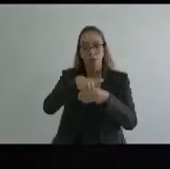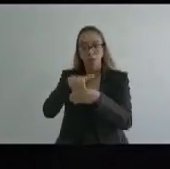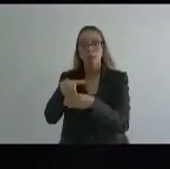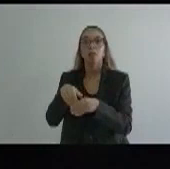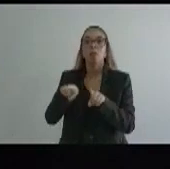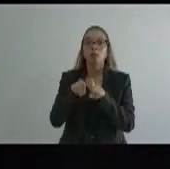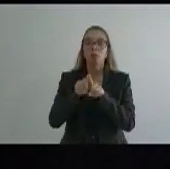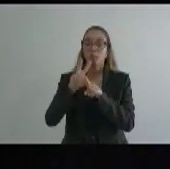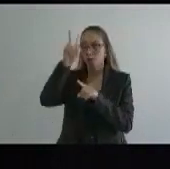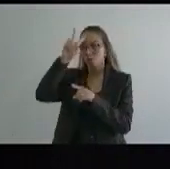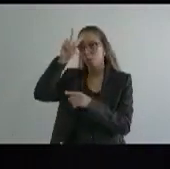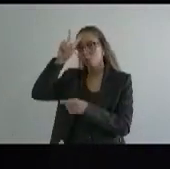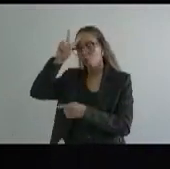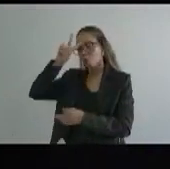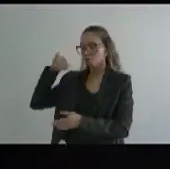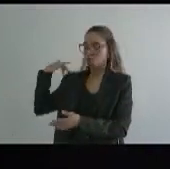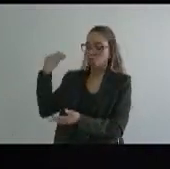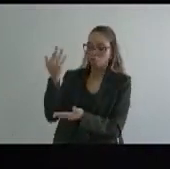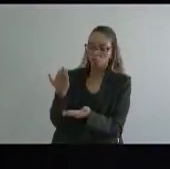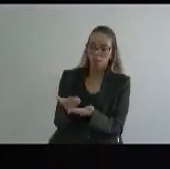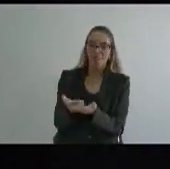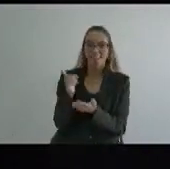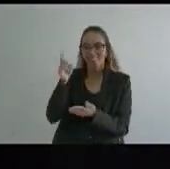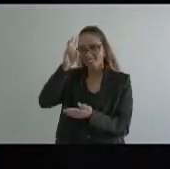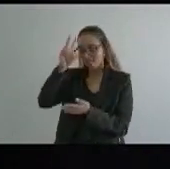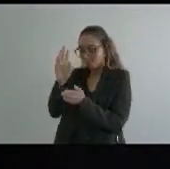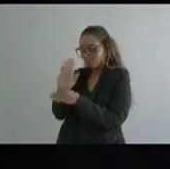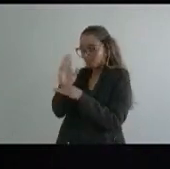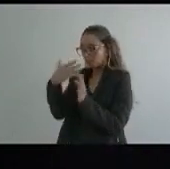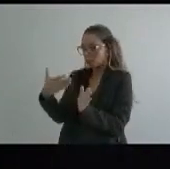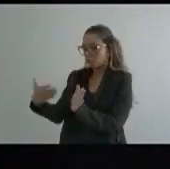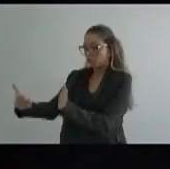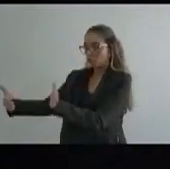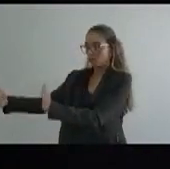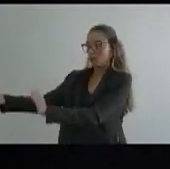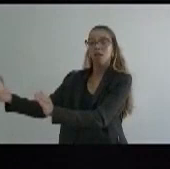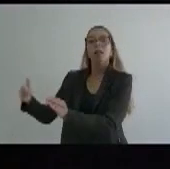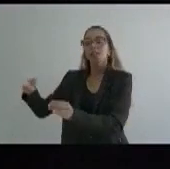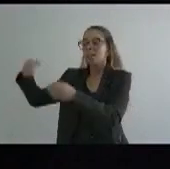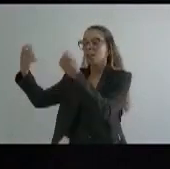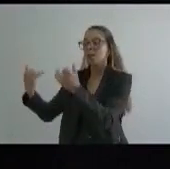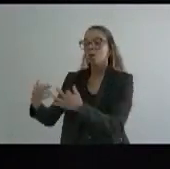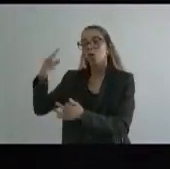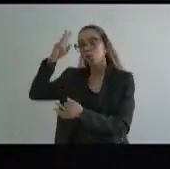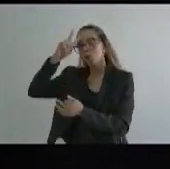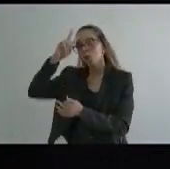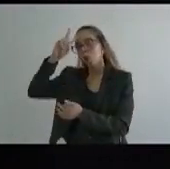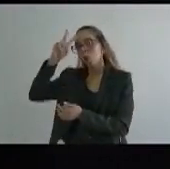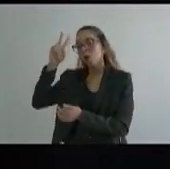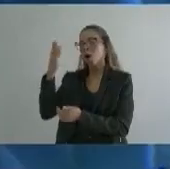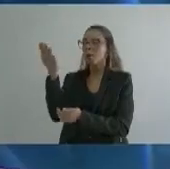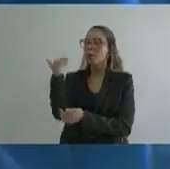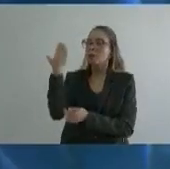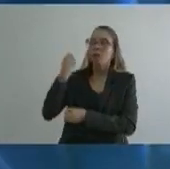aqui naquela importante vídeo que contou um pouco da sua exitosa trajetória desde que chegou aqui em Mato Grosso